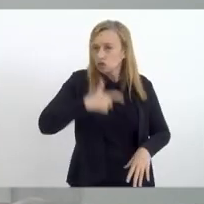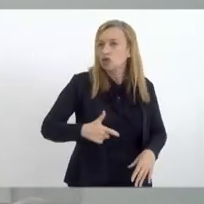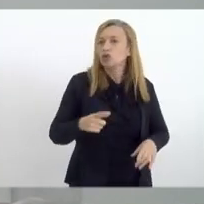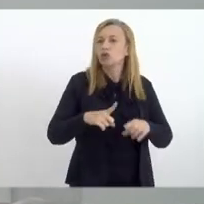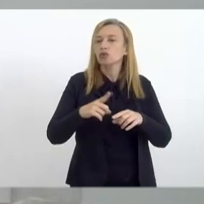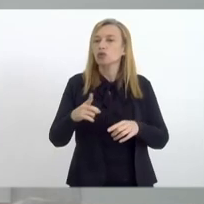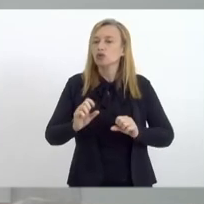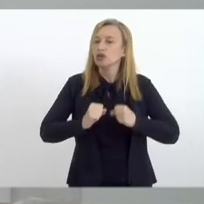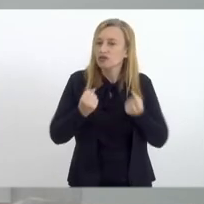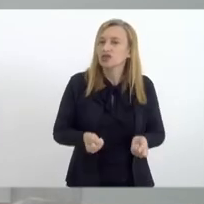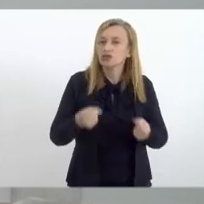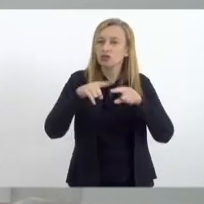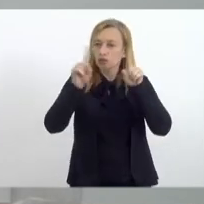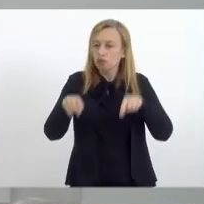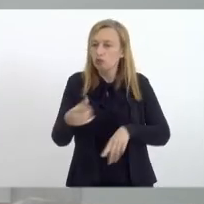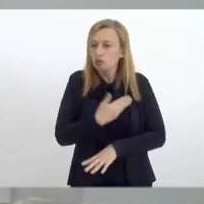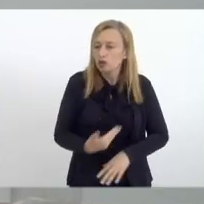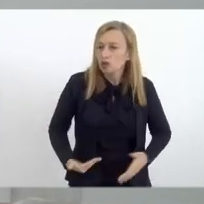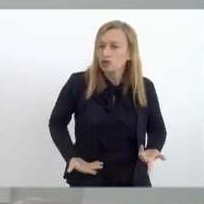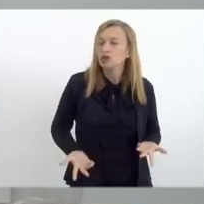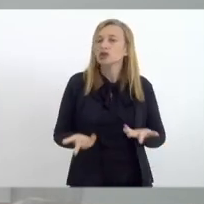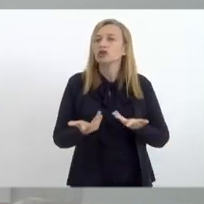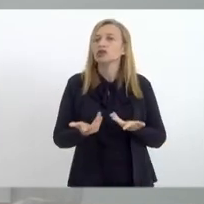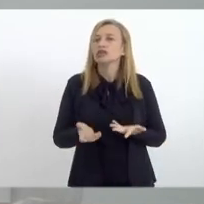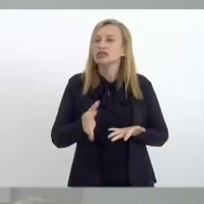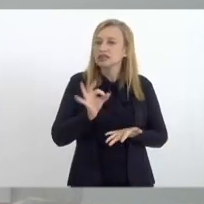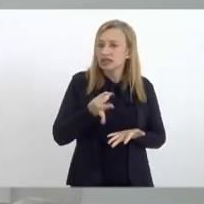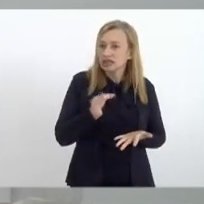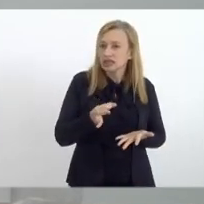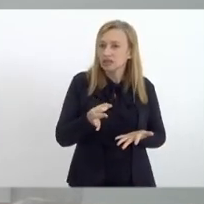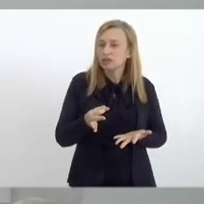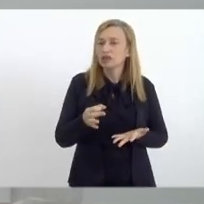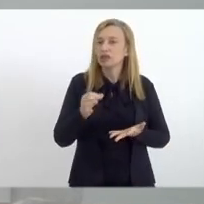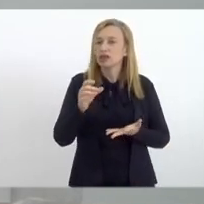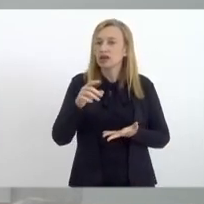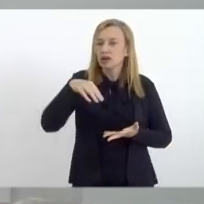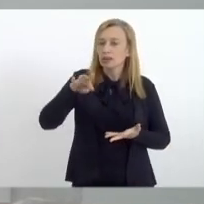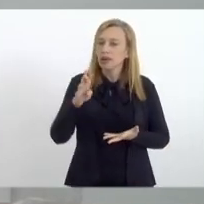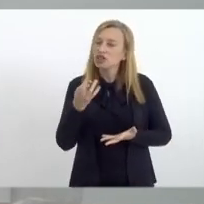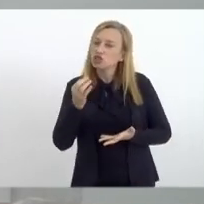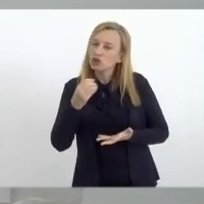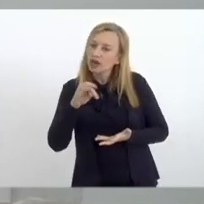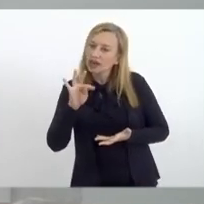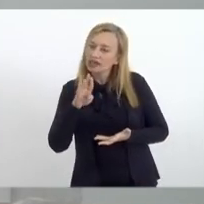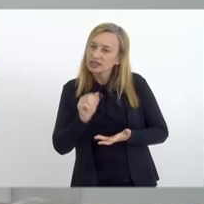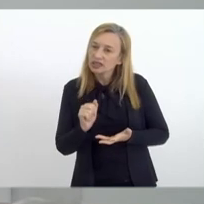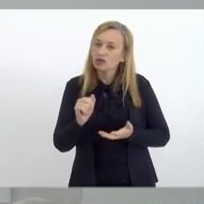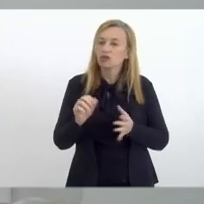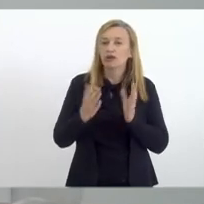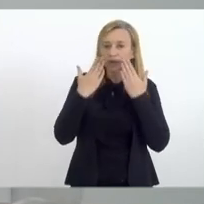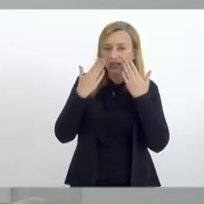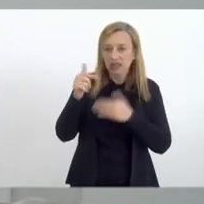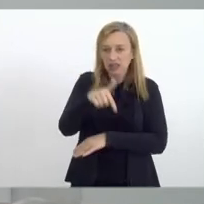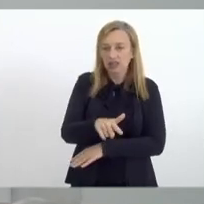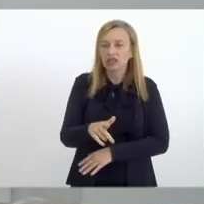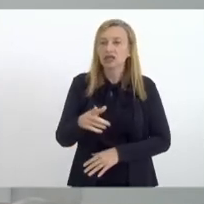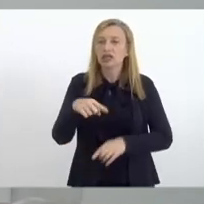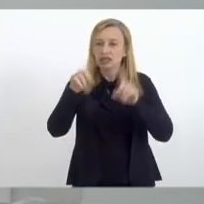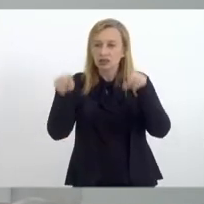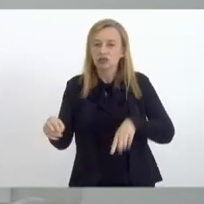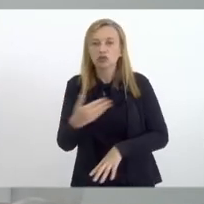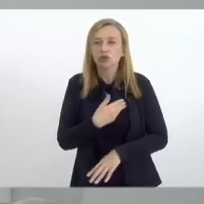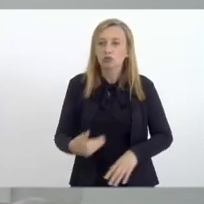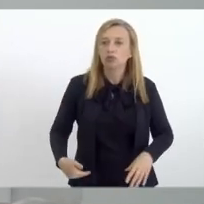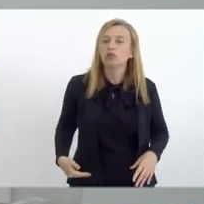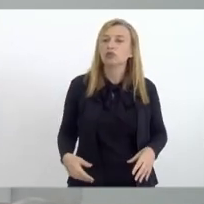público, do servidor público e, obviamente, da meritocracia, como bem foi apresentado aqui. São os servidores públicos de carreira